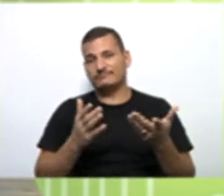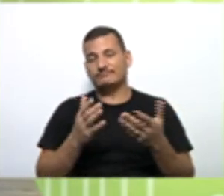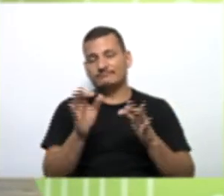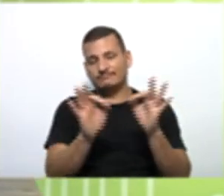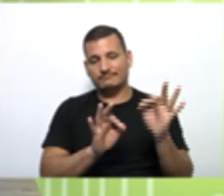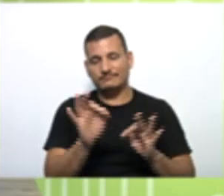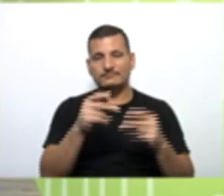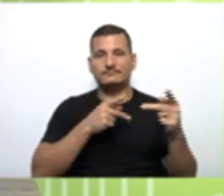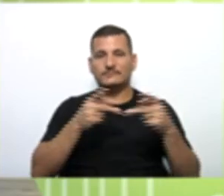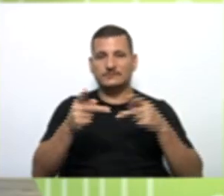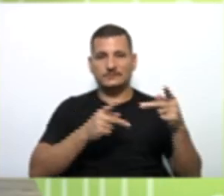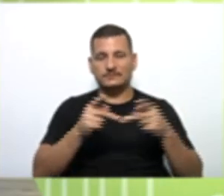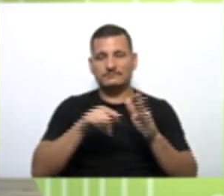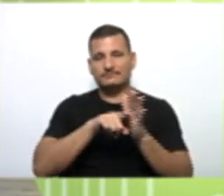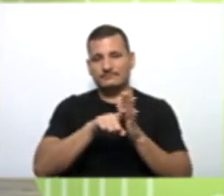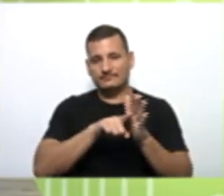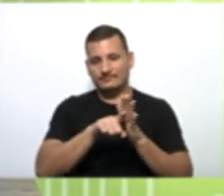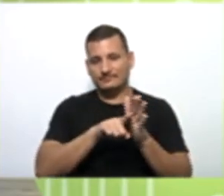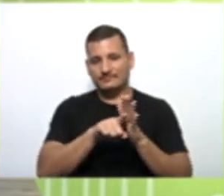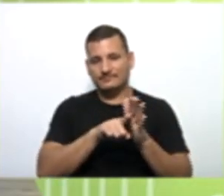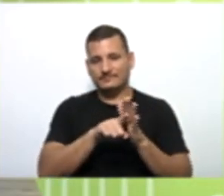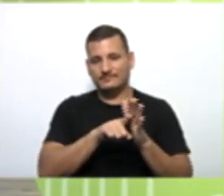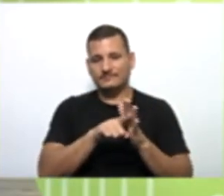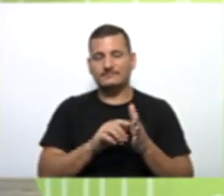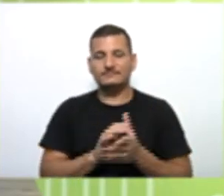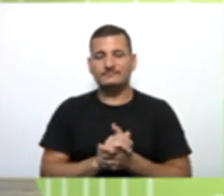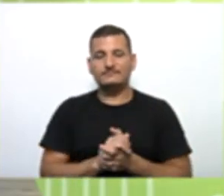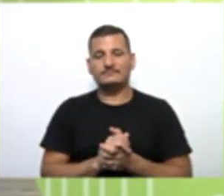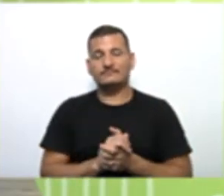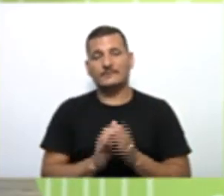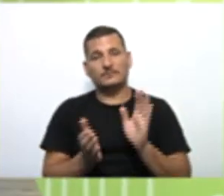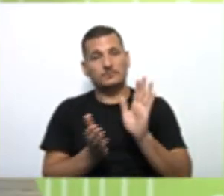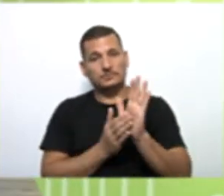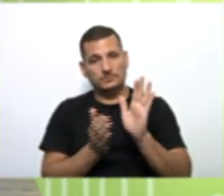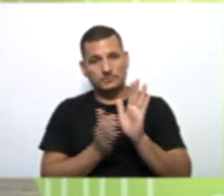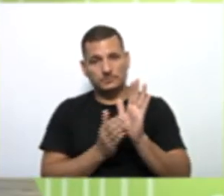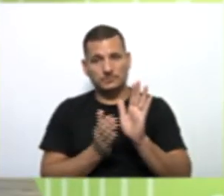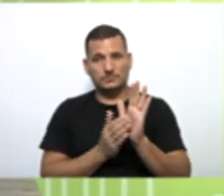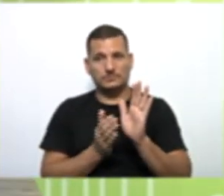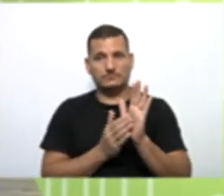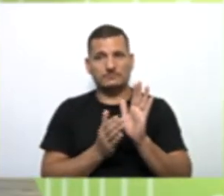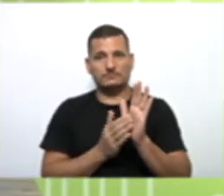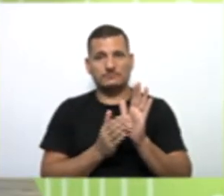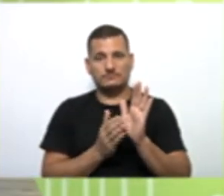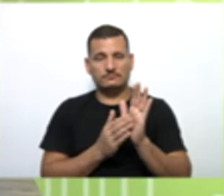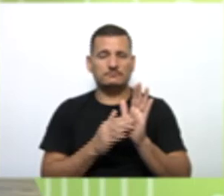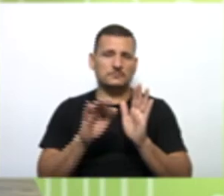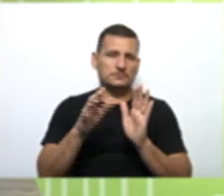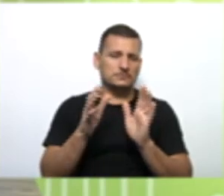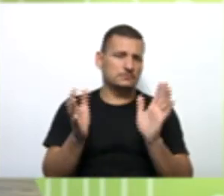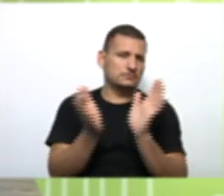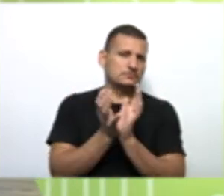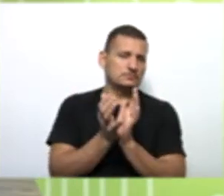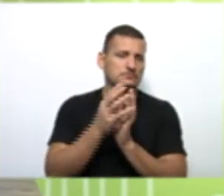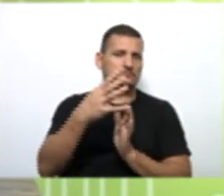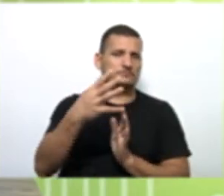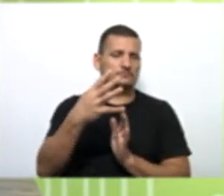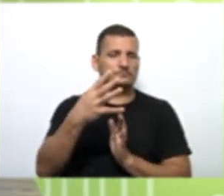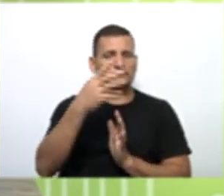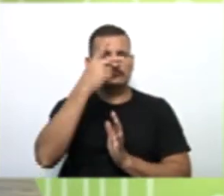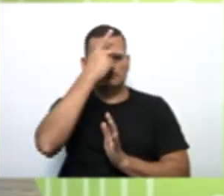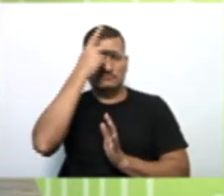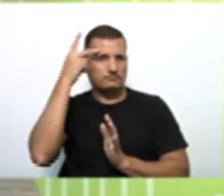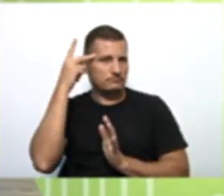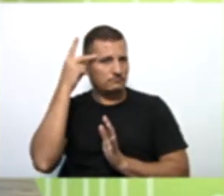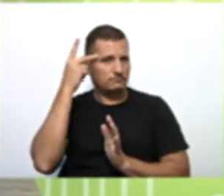elaborar um projeto de pesquisa. Vai ser proposto a reunião em um grupo de 4 pessoas, pode ser menos ou mais um pouquinho,